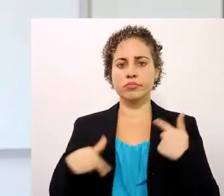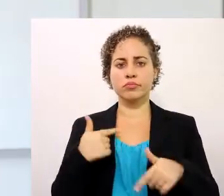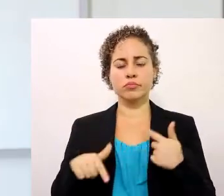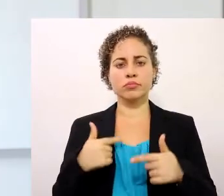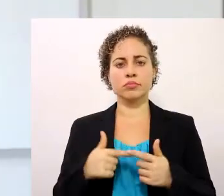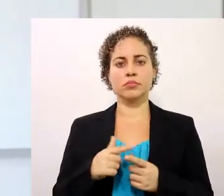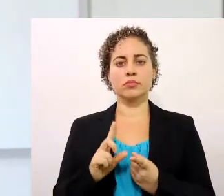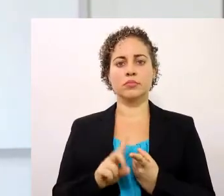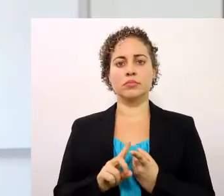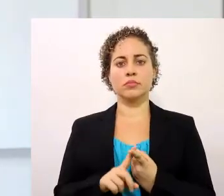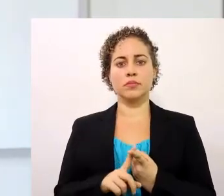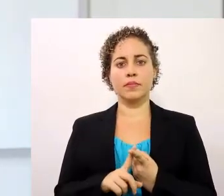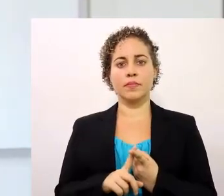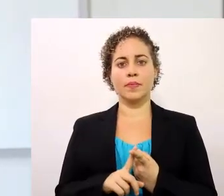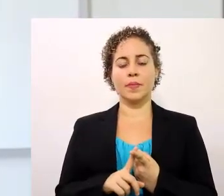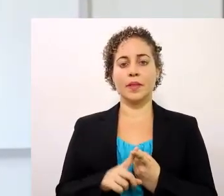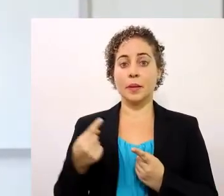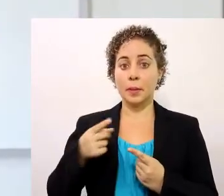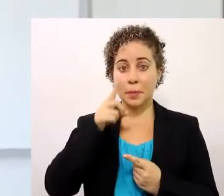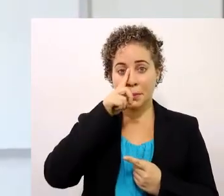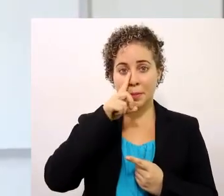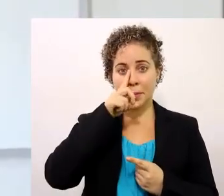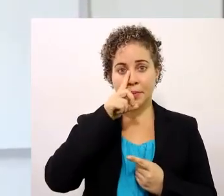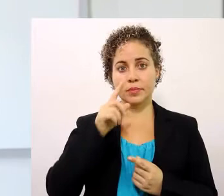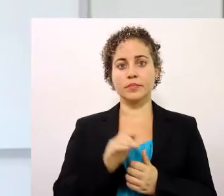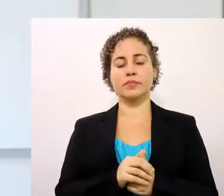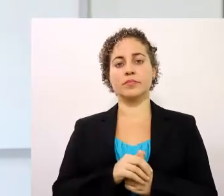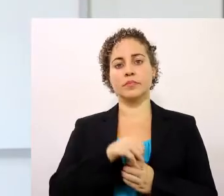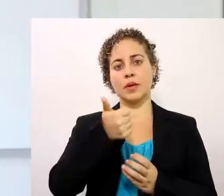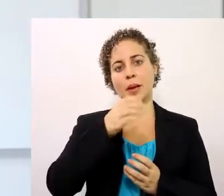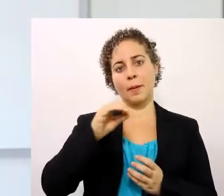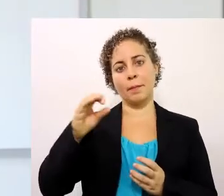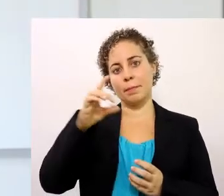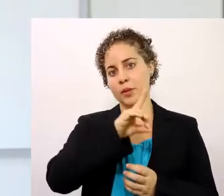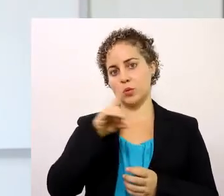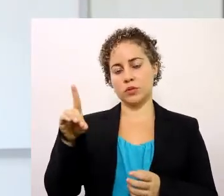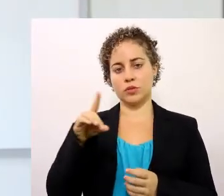referência na taxa de gravidade será